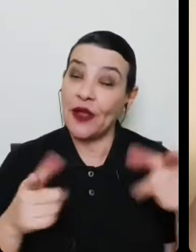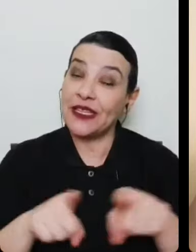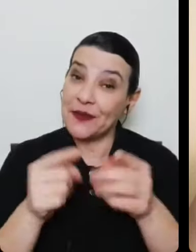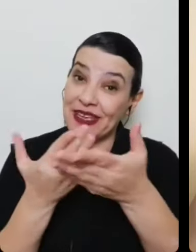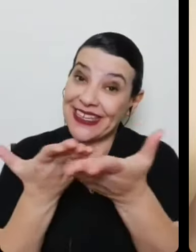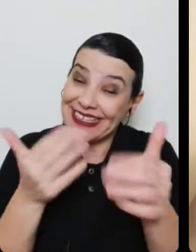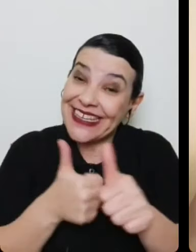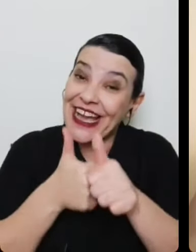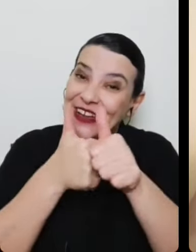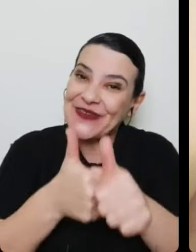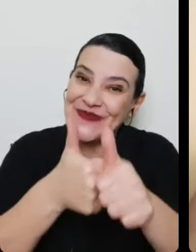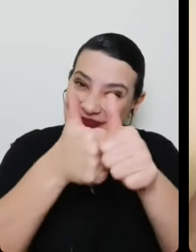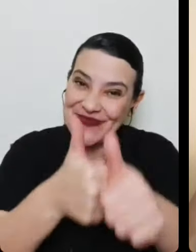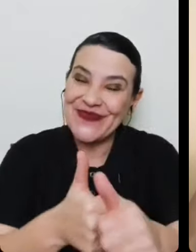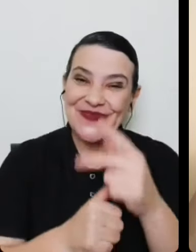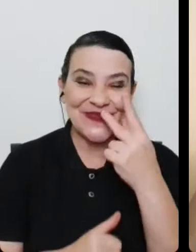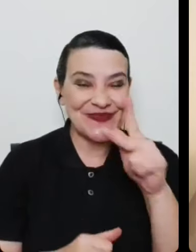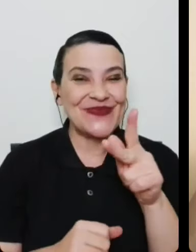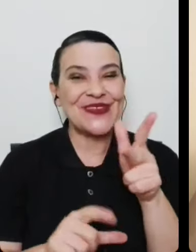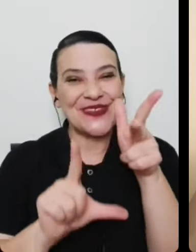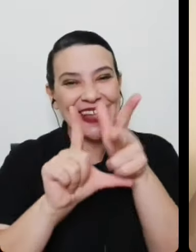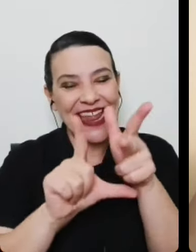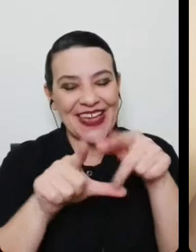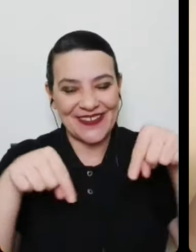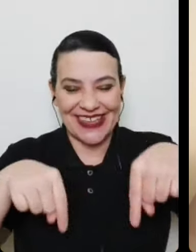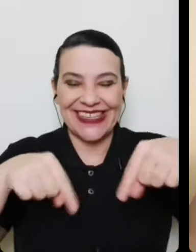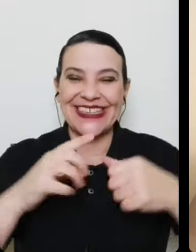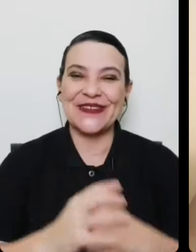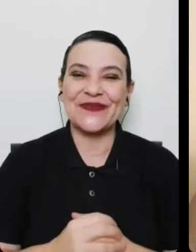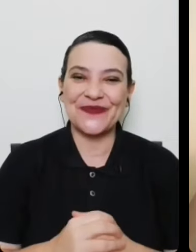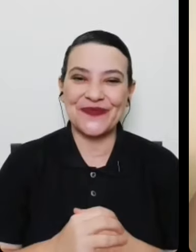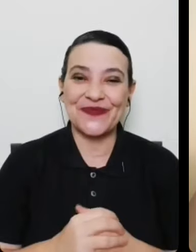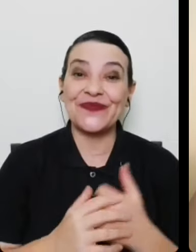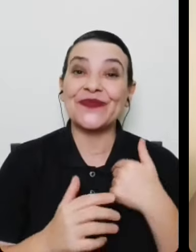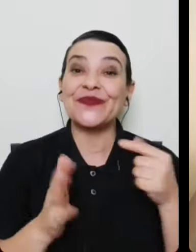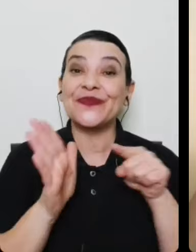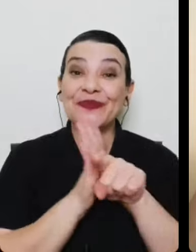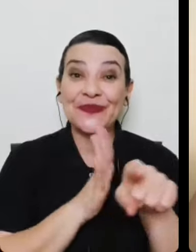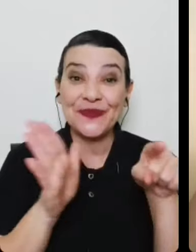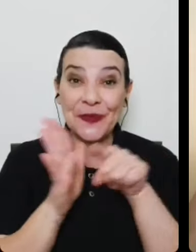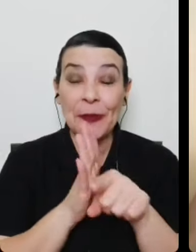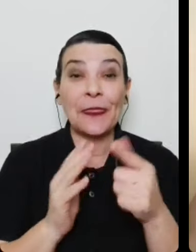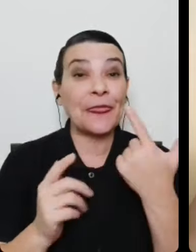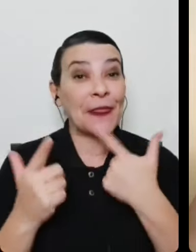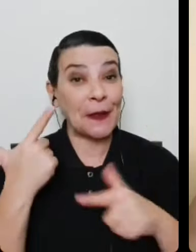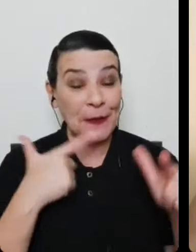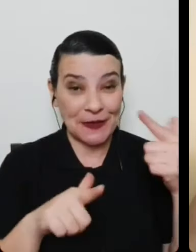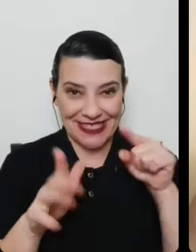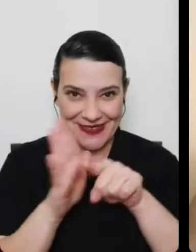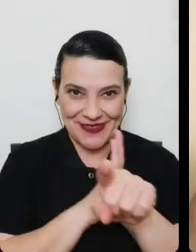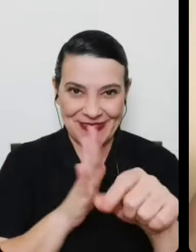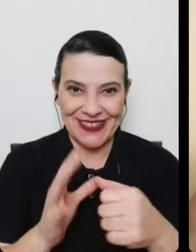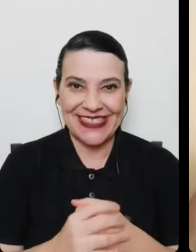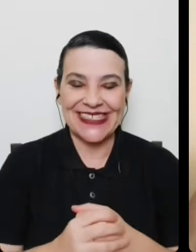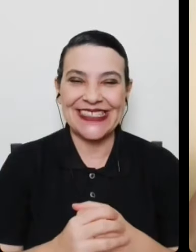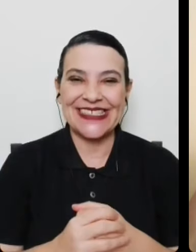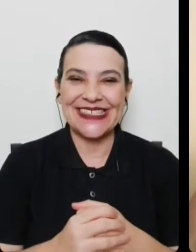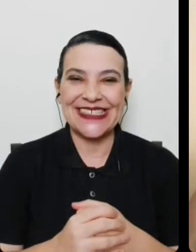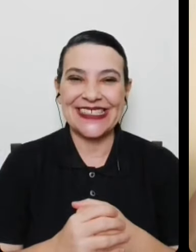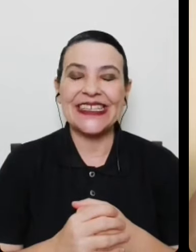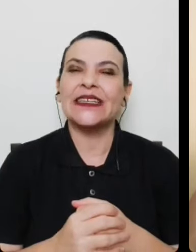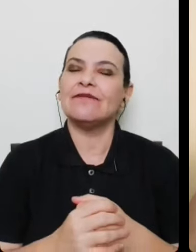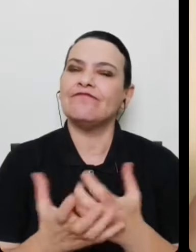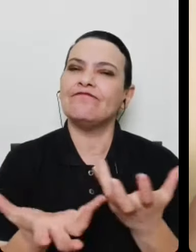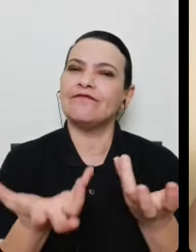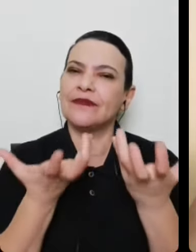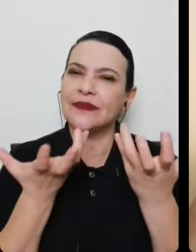acompanhando a sua fala aqui. Então, enquanto a pergunta, outras perguntas, né, não surgem, Leonardo, eu queria